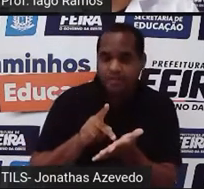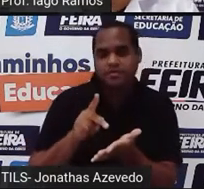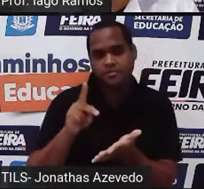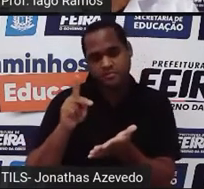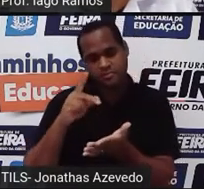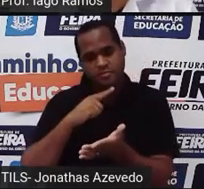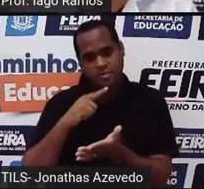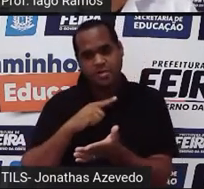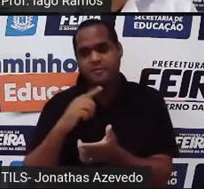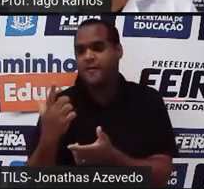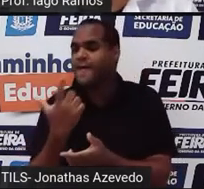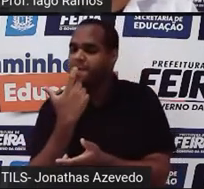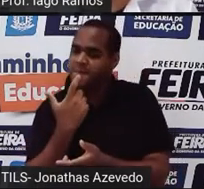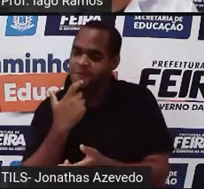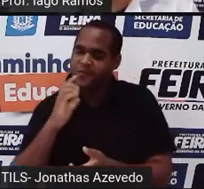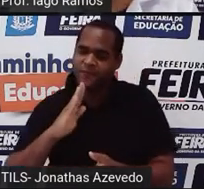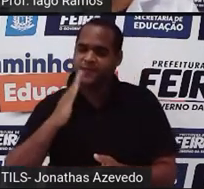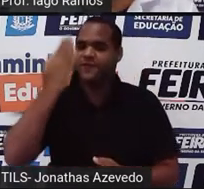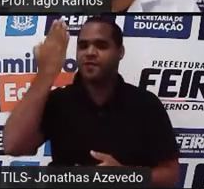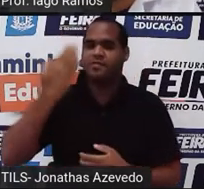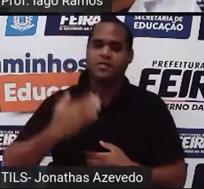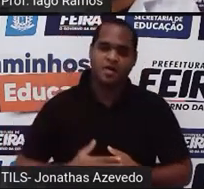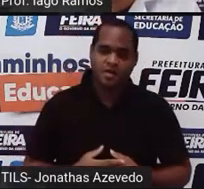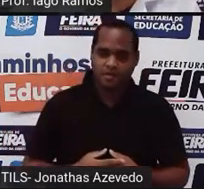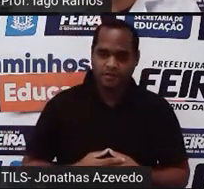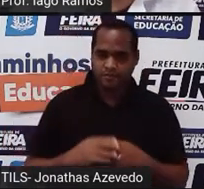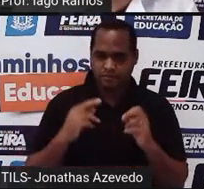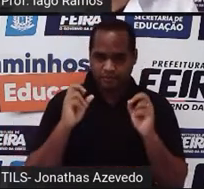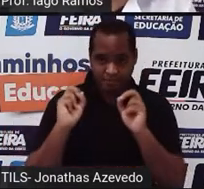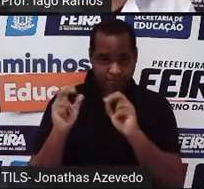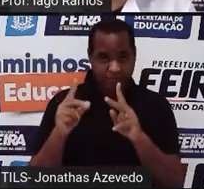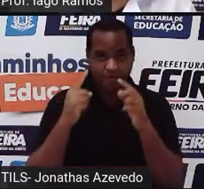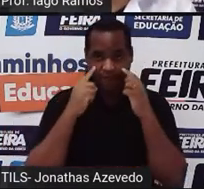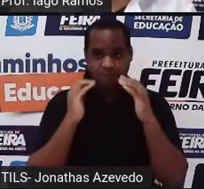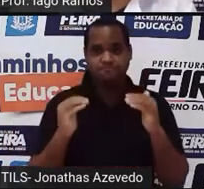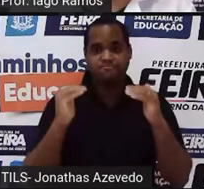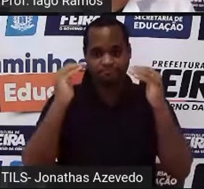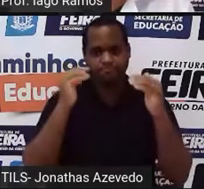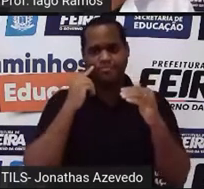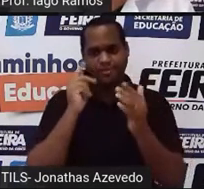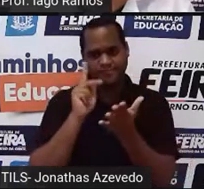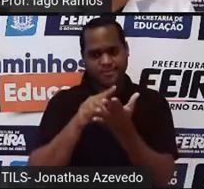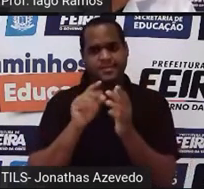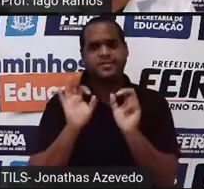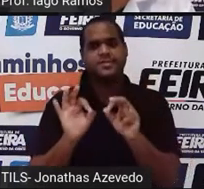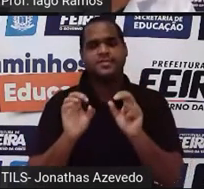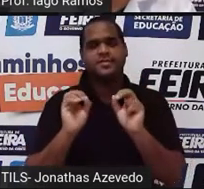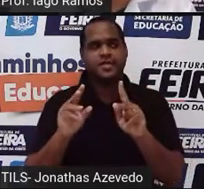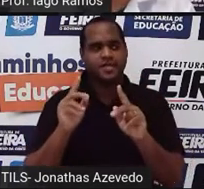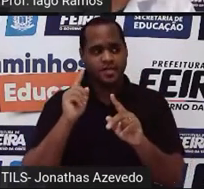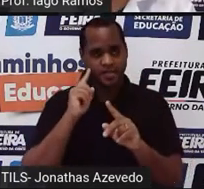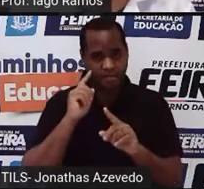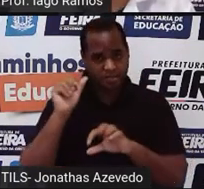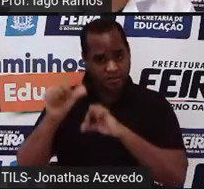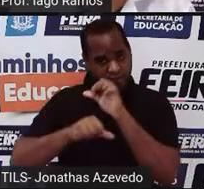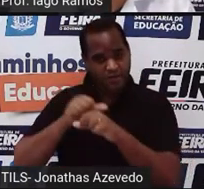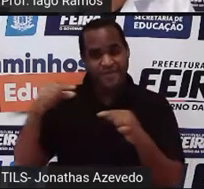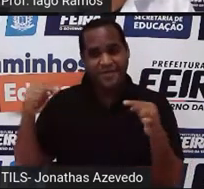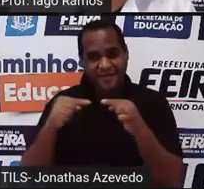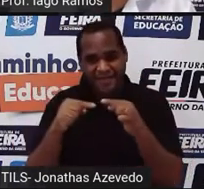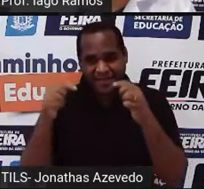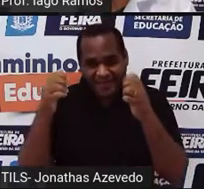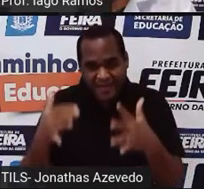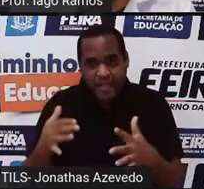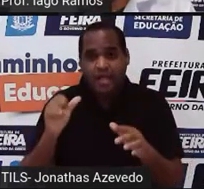verdadeiro. Botãozinho vermelho para falso. E em cima tem uma afirmação. E a afirmação é a seguinte.